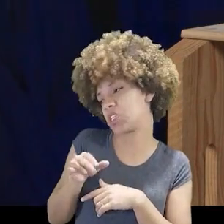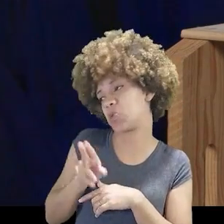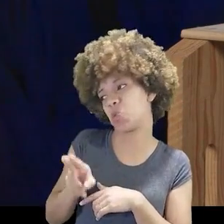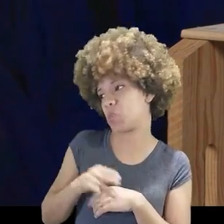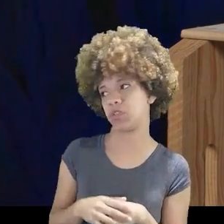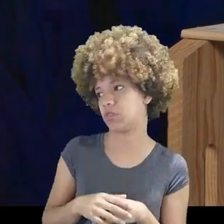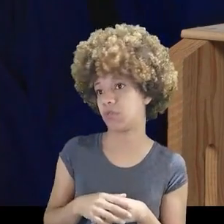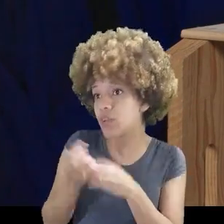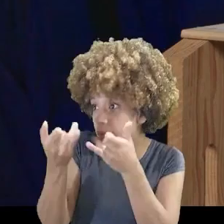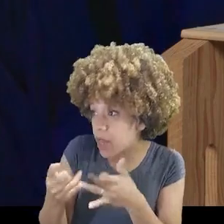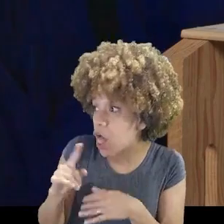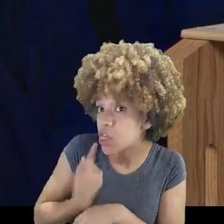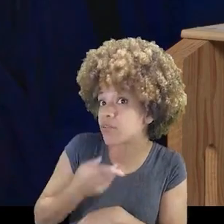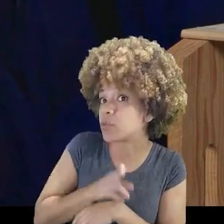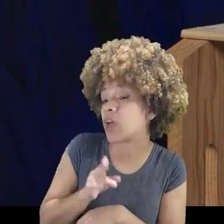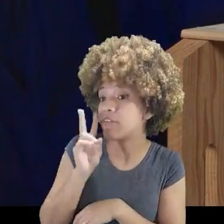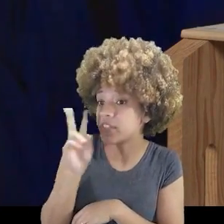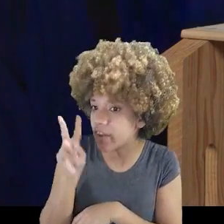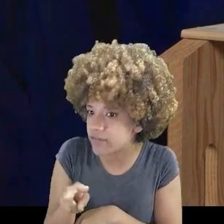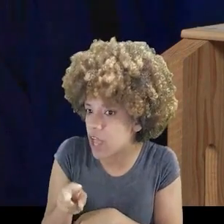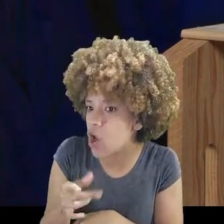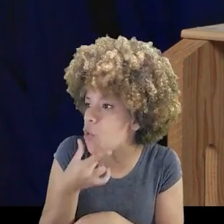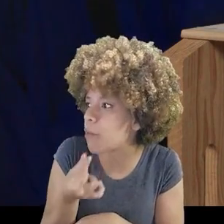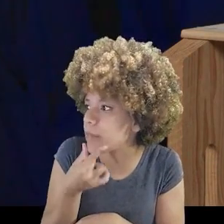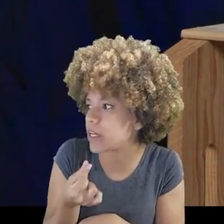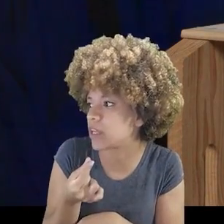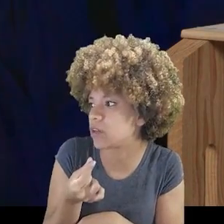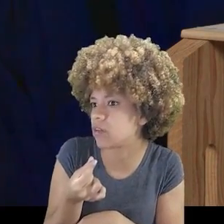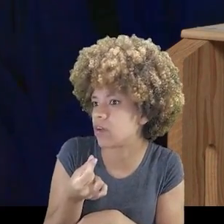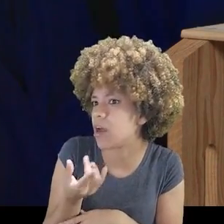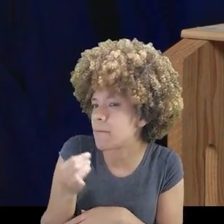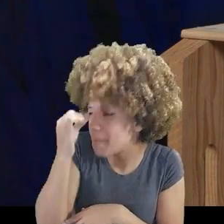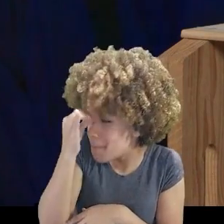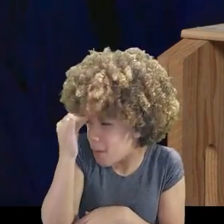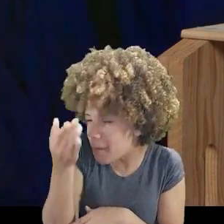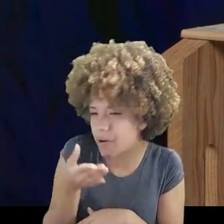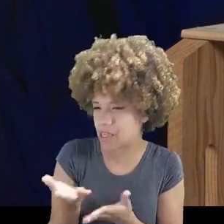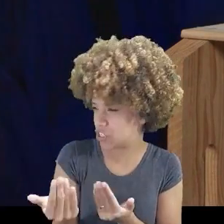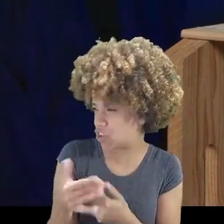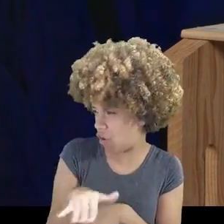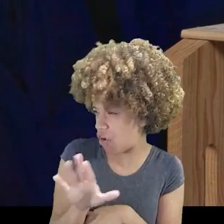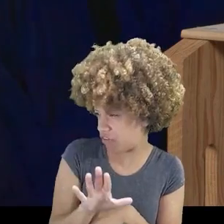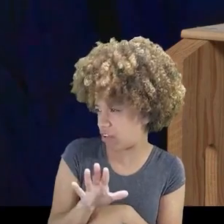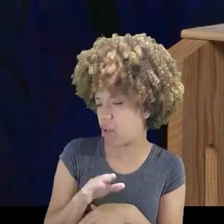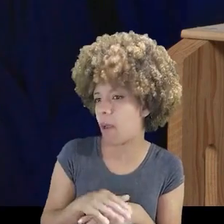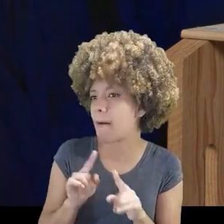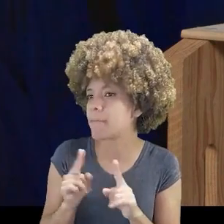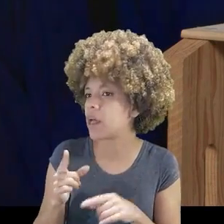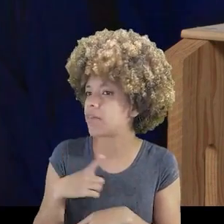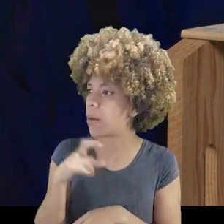isso que eu tô te falando a gente vai usar Você vai ver teu menino o passatempo boba essa essa galera nova se